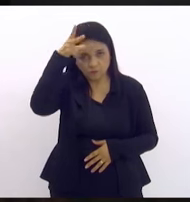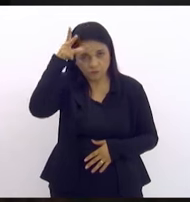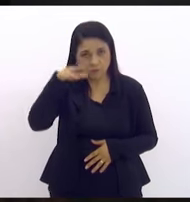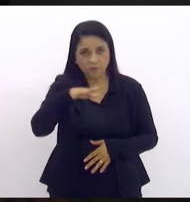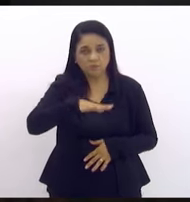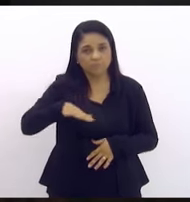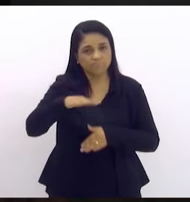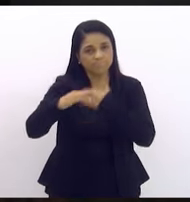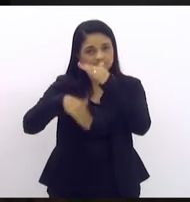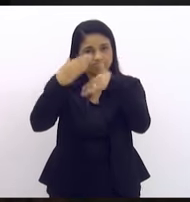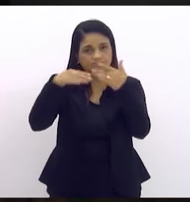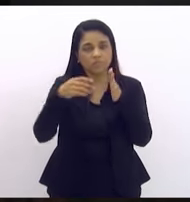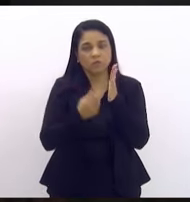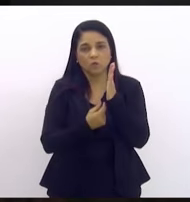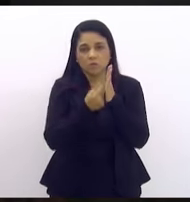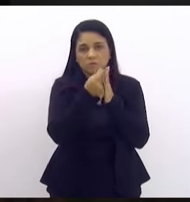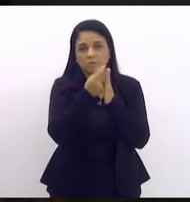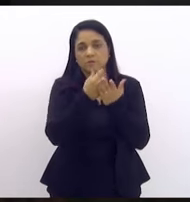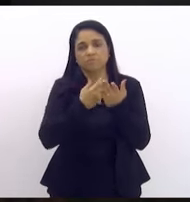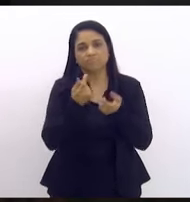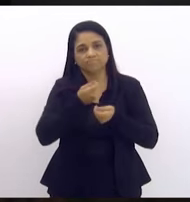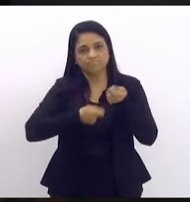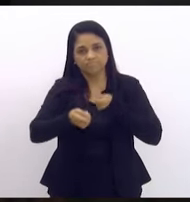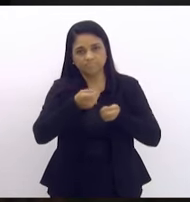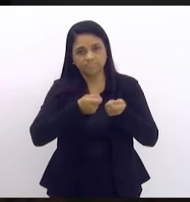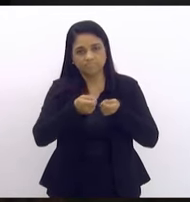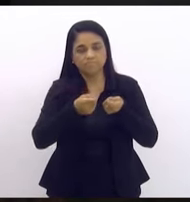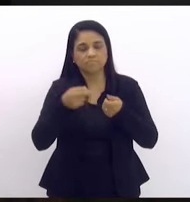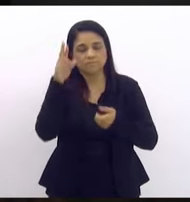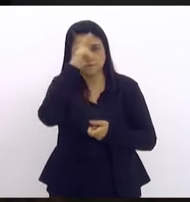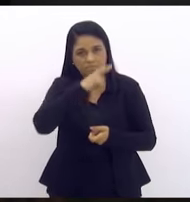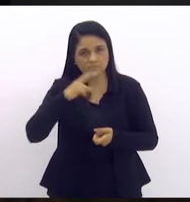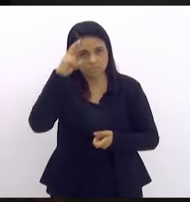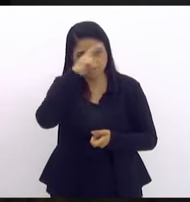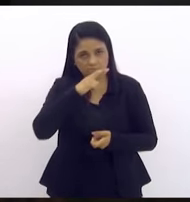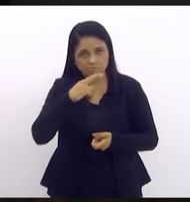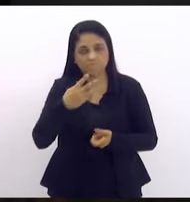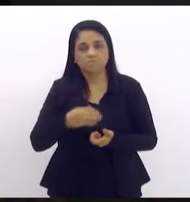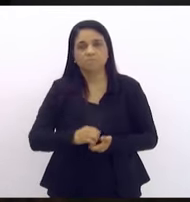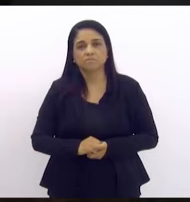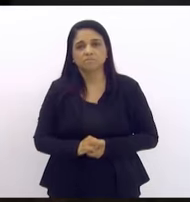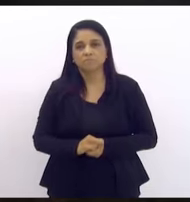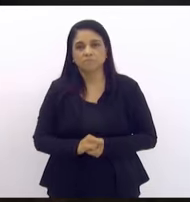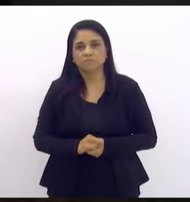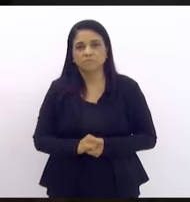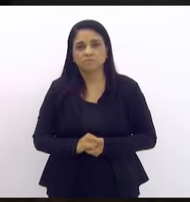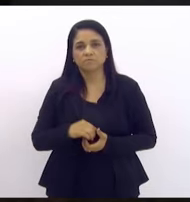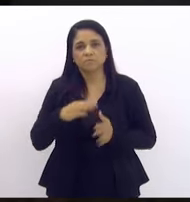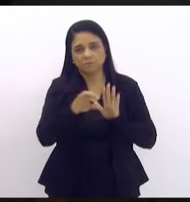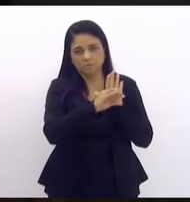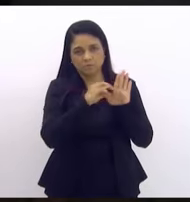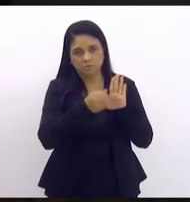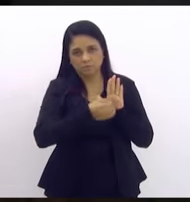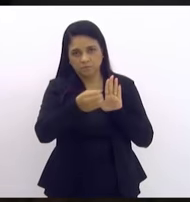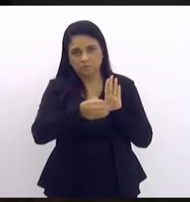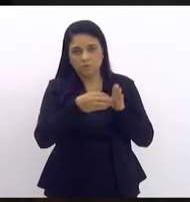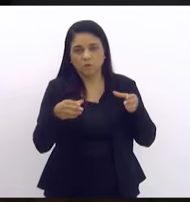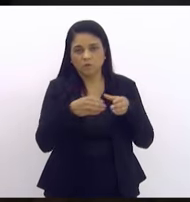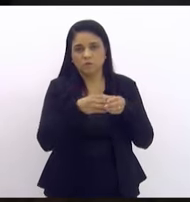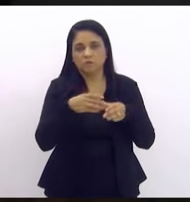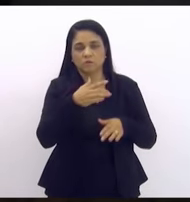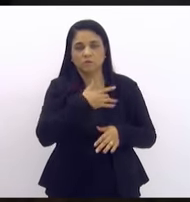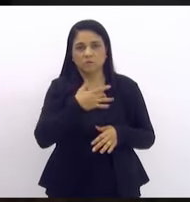Desenvolvimento Regional, de Orçamento, Finanças, Fiscalização Financeira e Controle. Para emitir parecer pela Comissão de